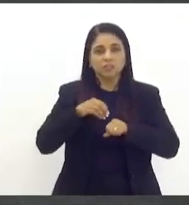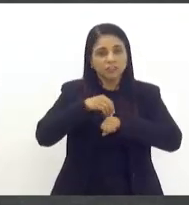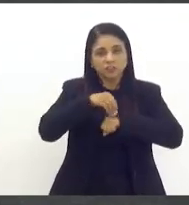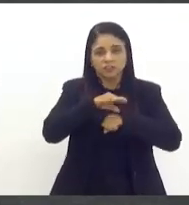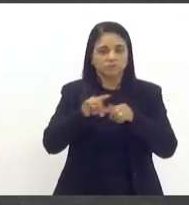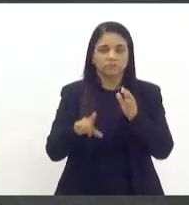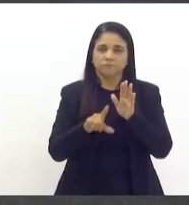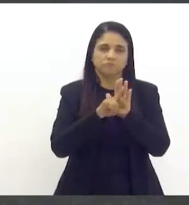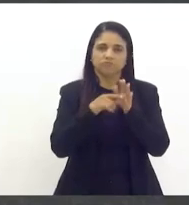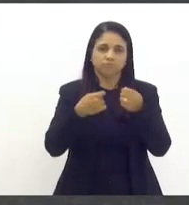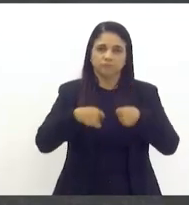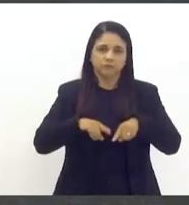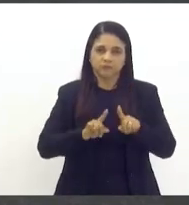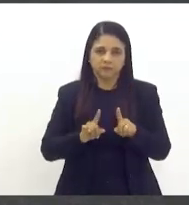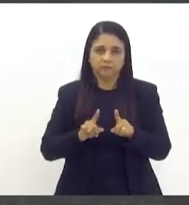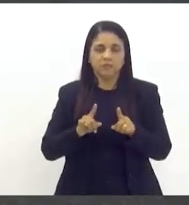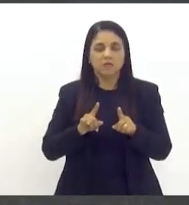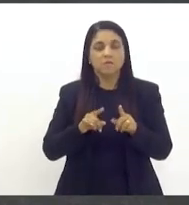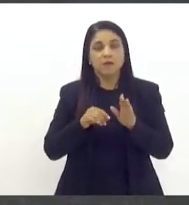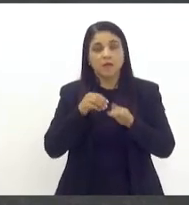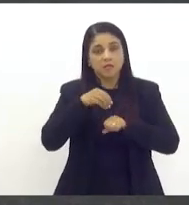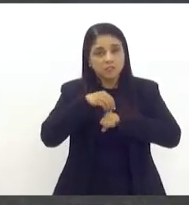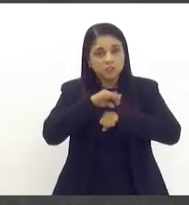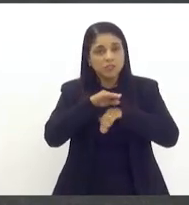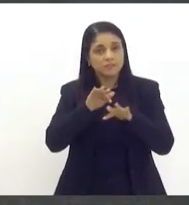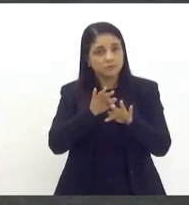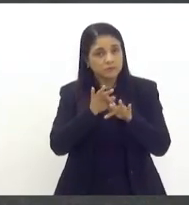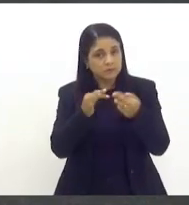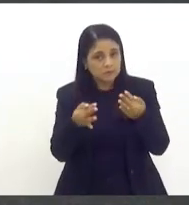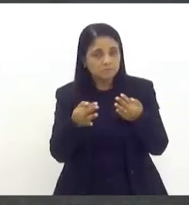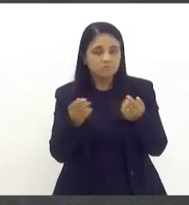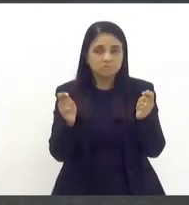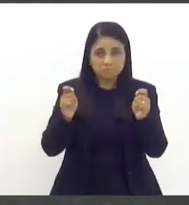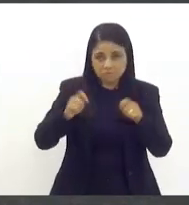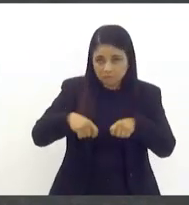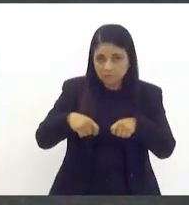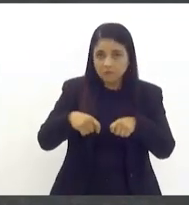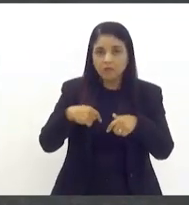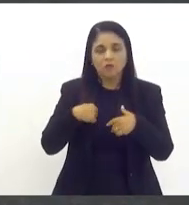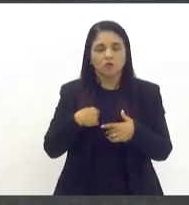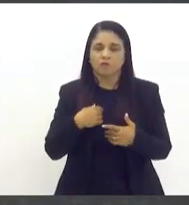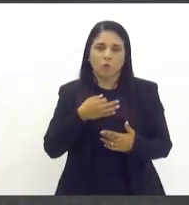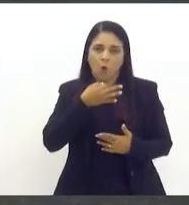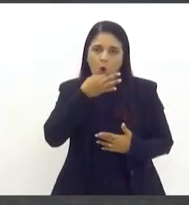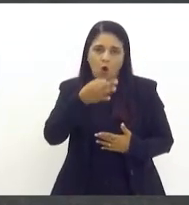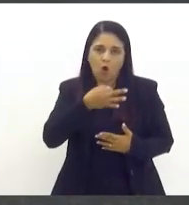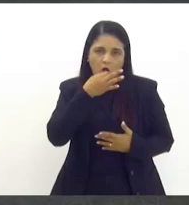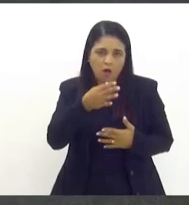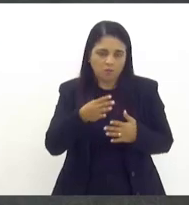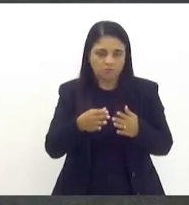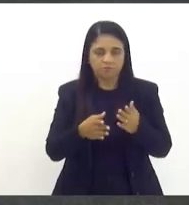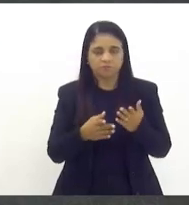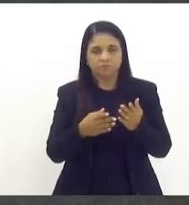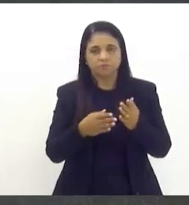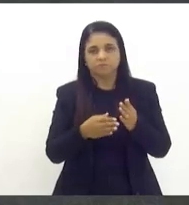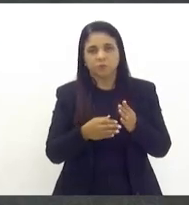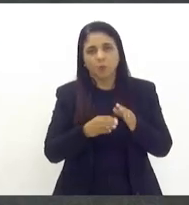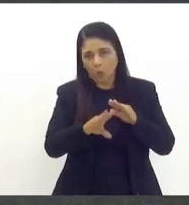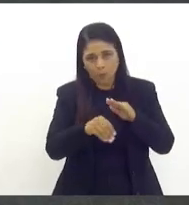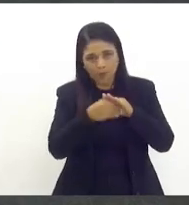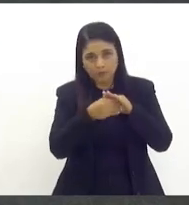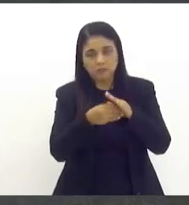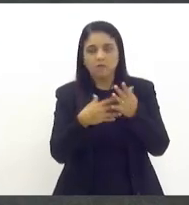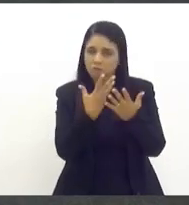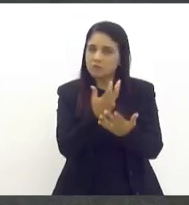Legislativa uma indicação simples pode ser suficiente então não vou questionar o parecer vou acatá-lo mas quero destacar